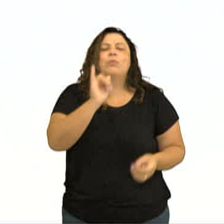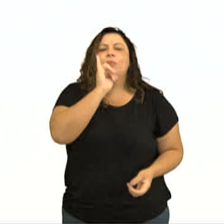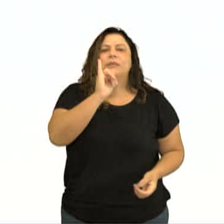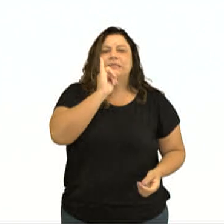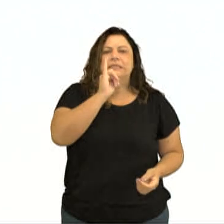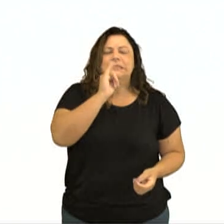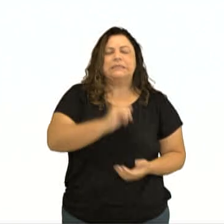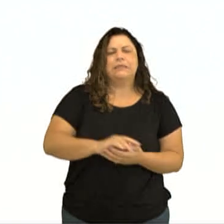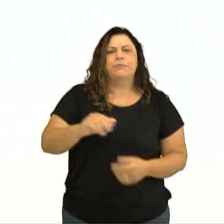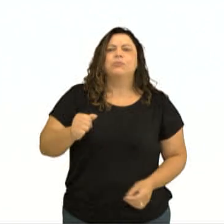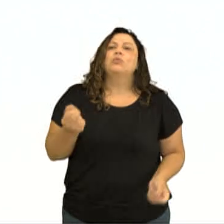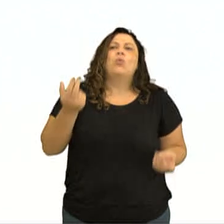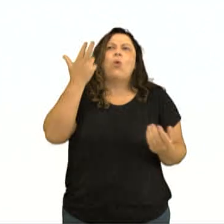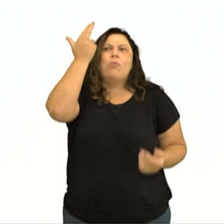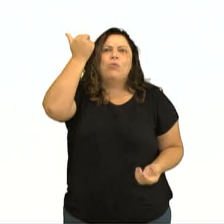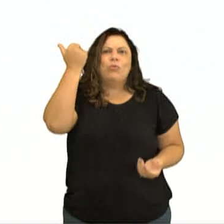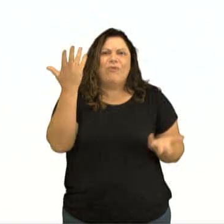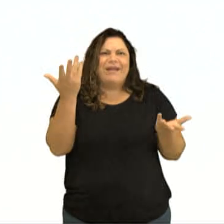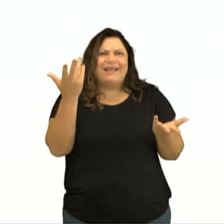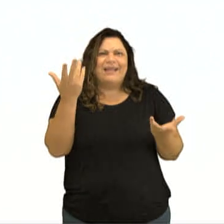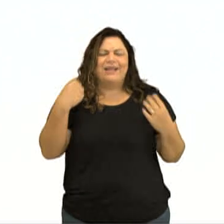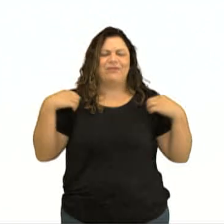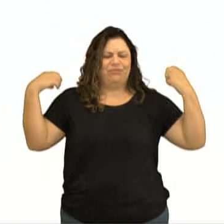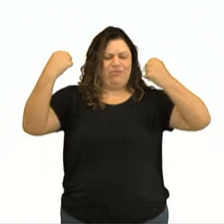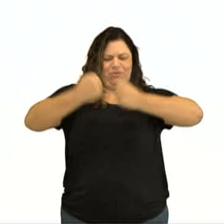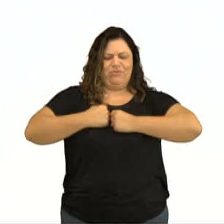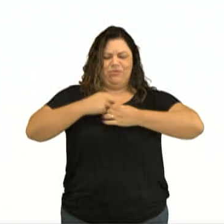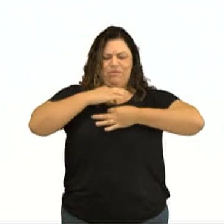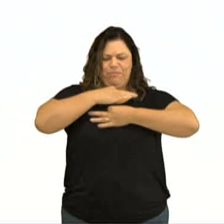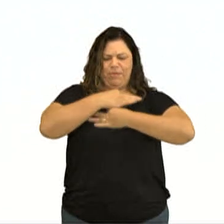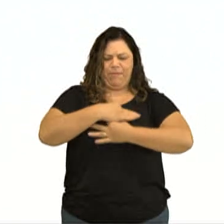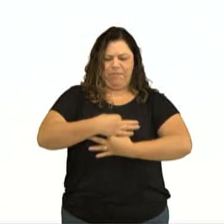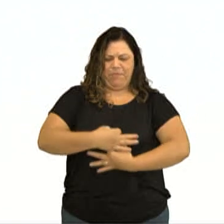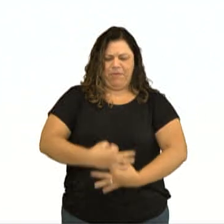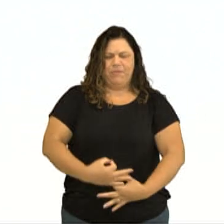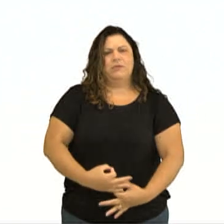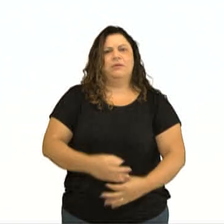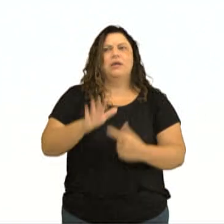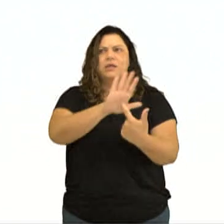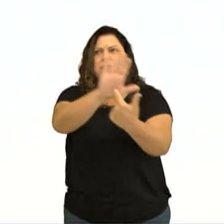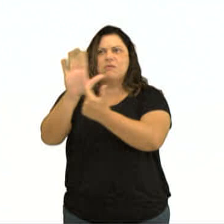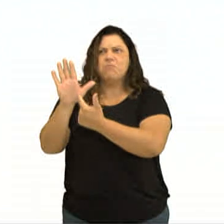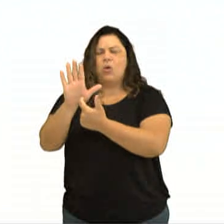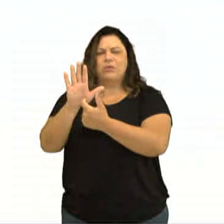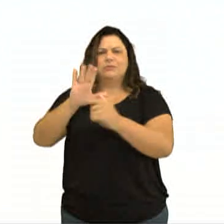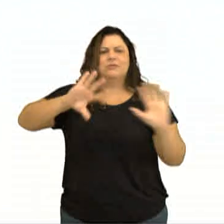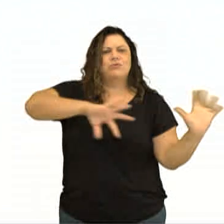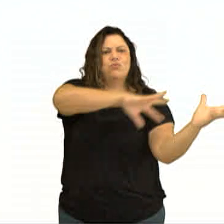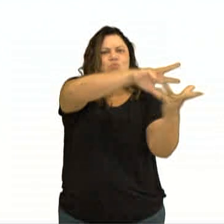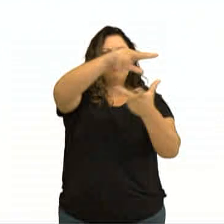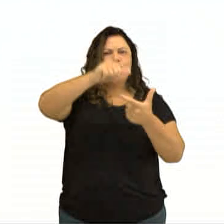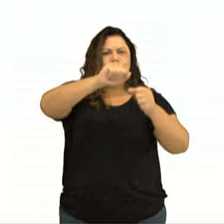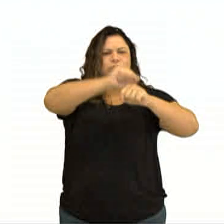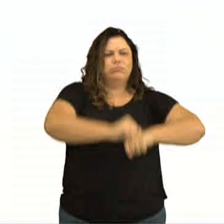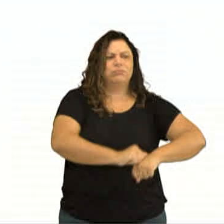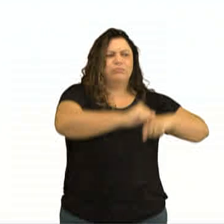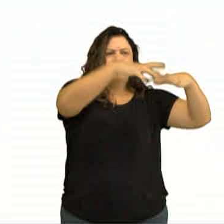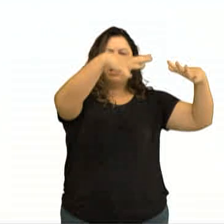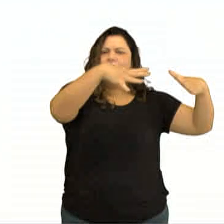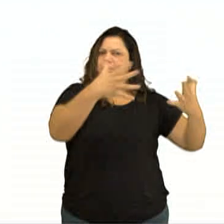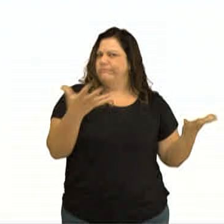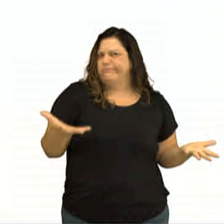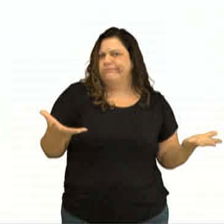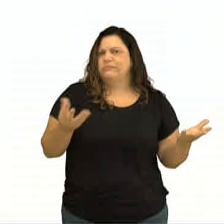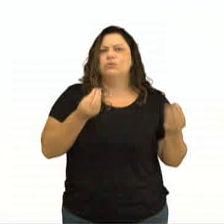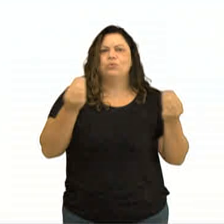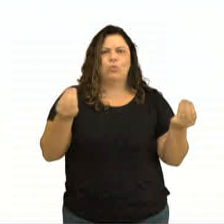um coelho de colete, que mostra onde é uma passagem para o mundo mágico. Essa coisa de